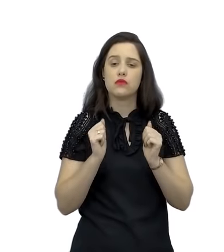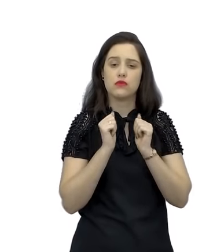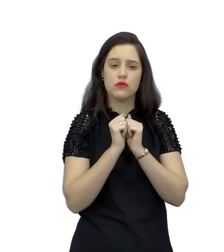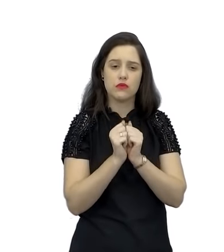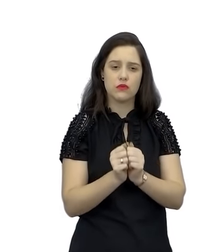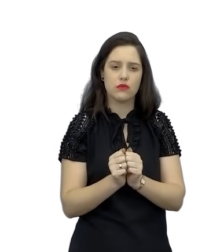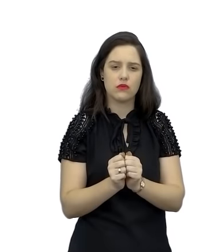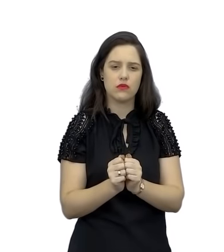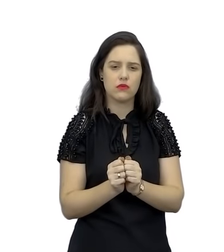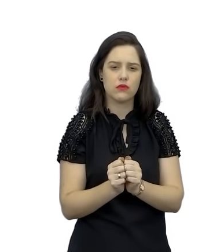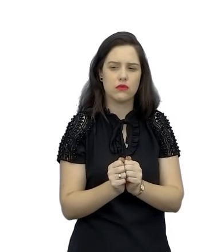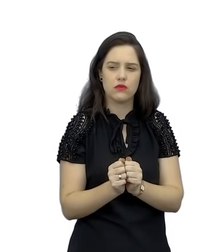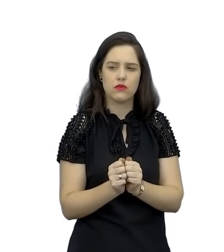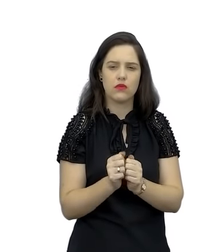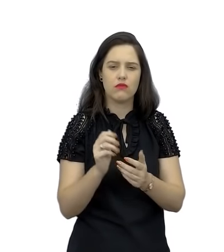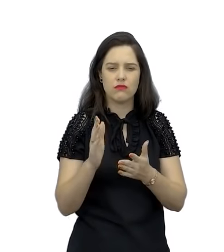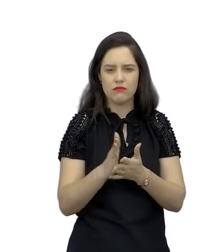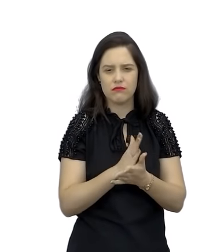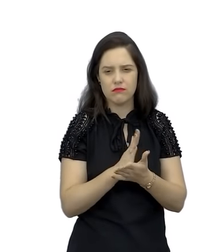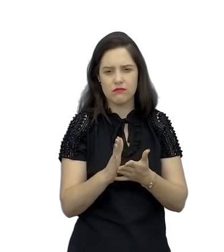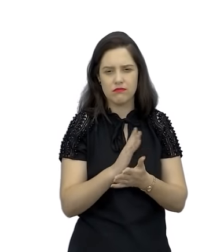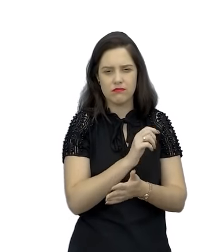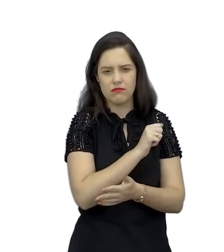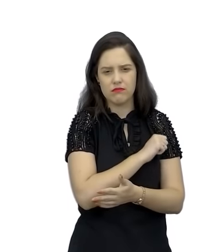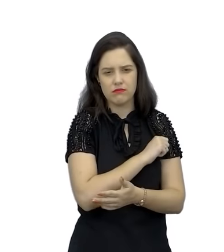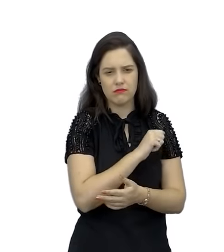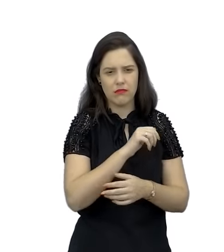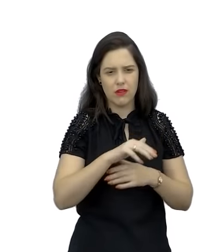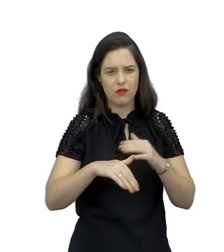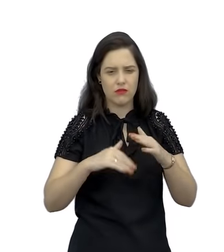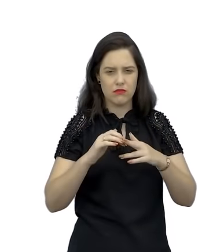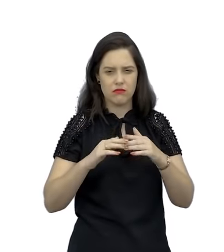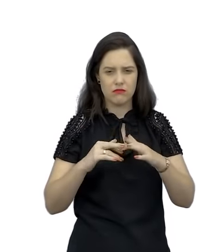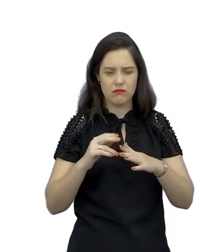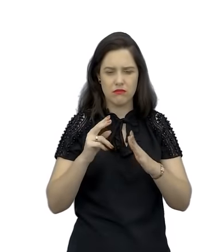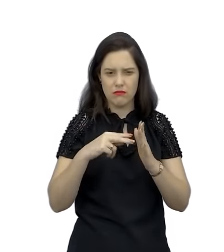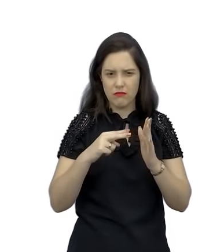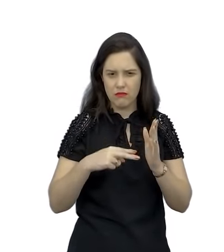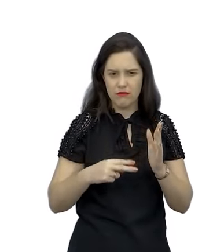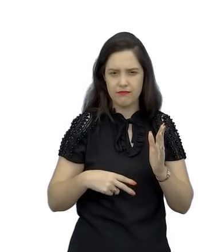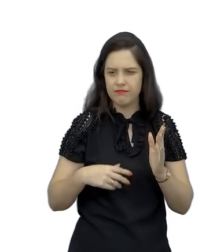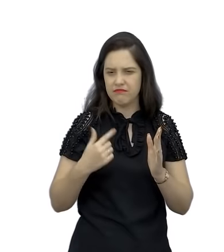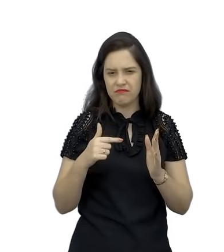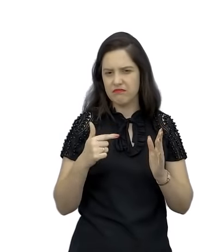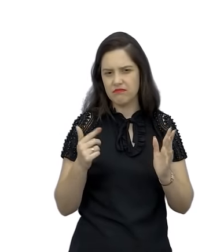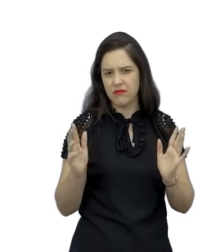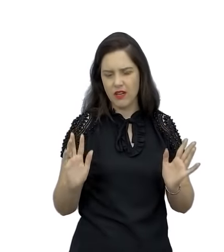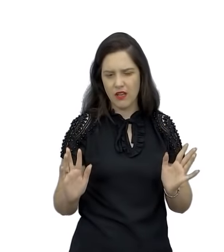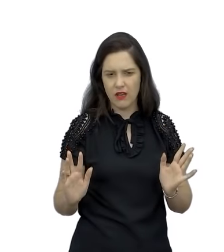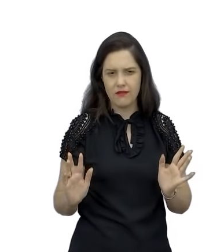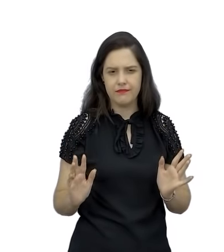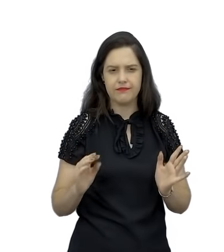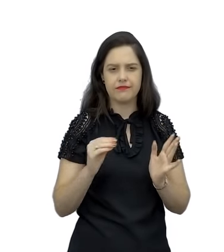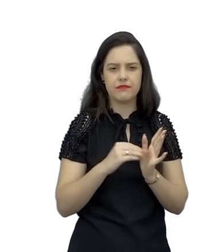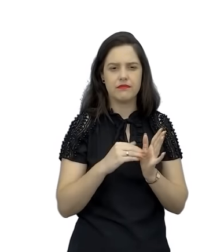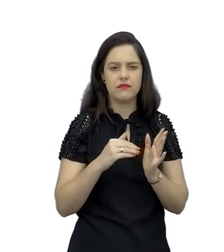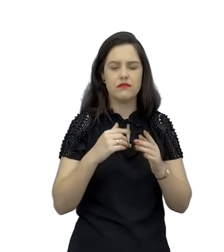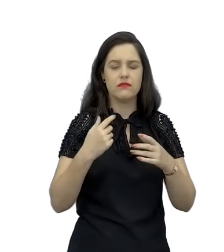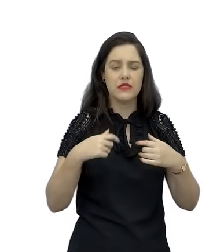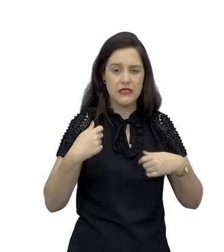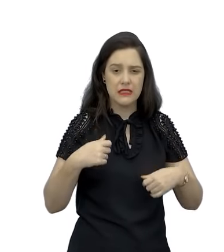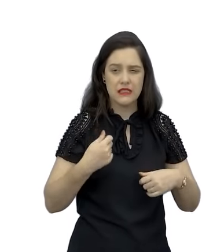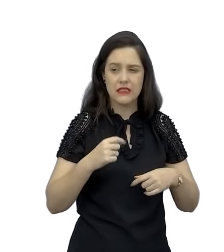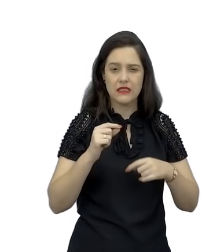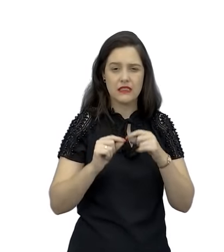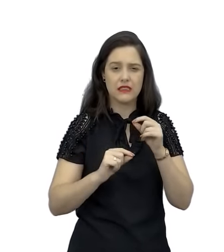temos alunos que têm problema, não têm a proficiência ainda leitora, né, toda desenvolvida. Então, às vezes, é necessário que